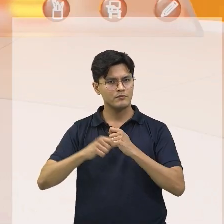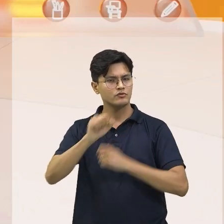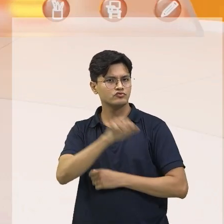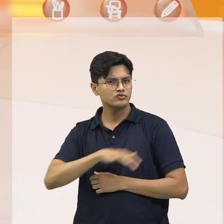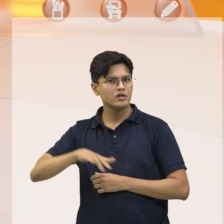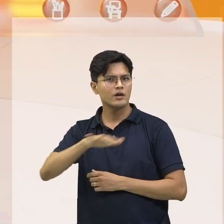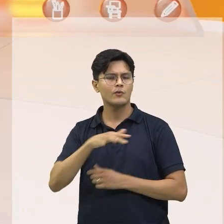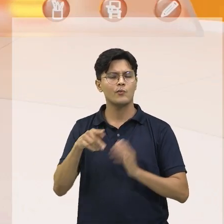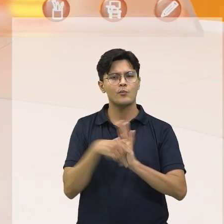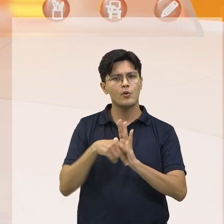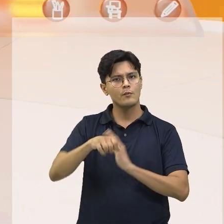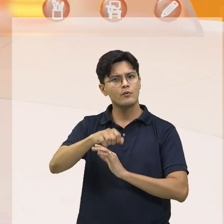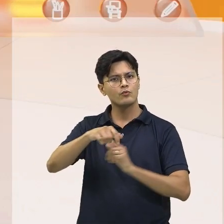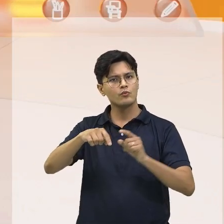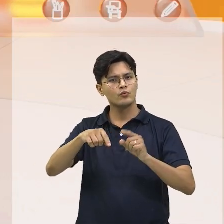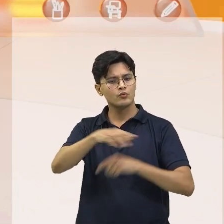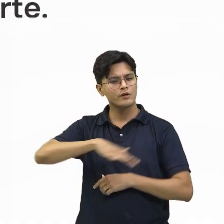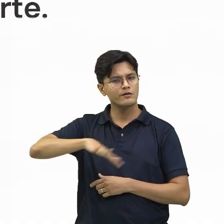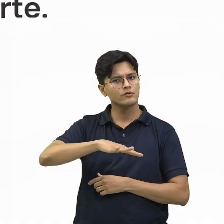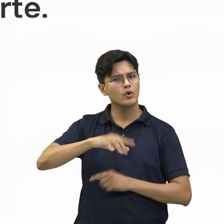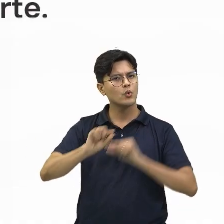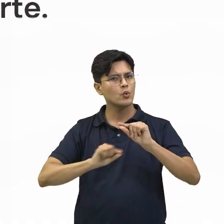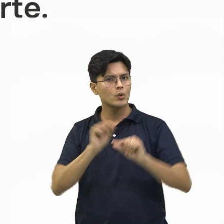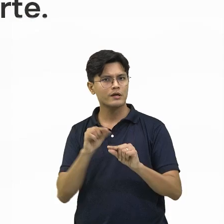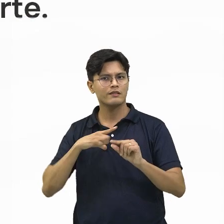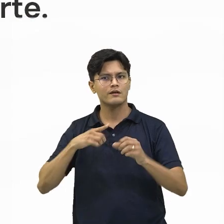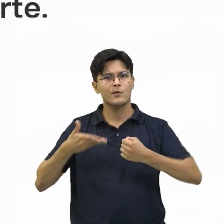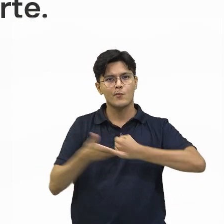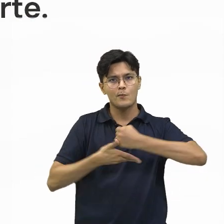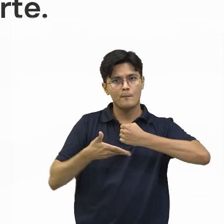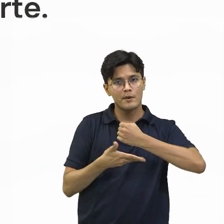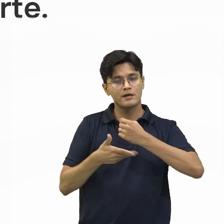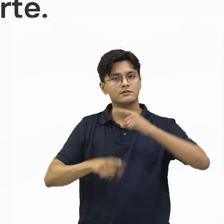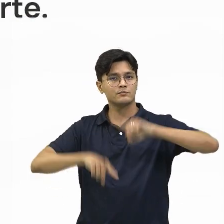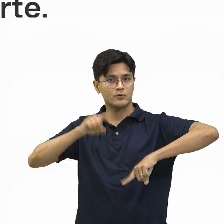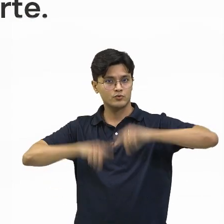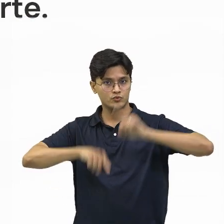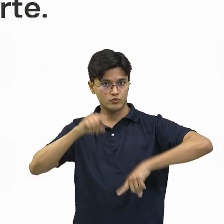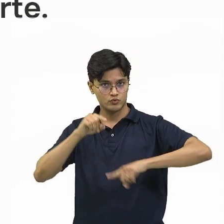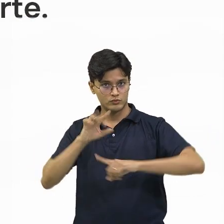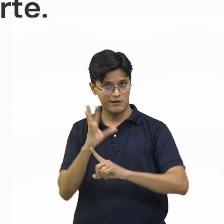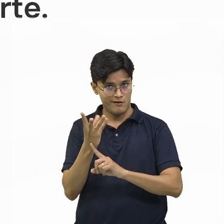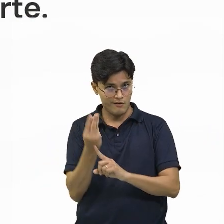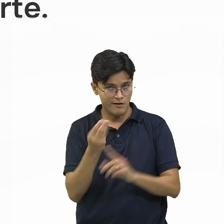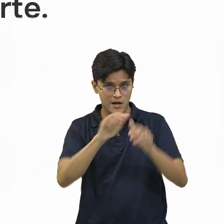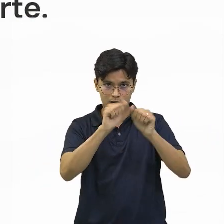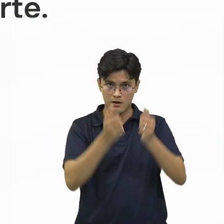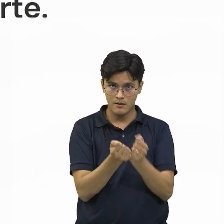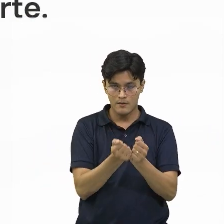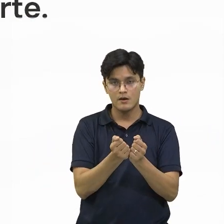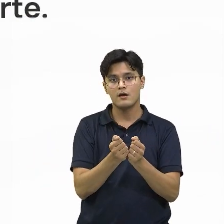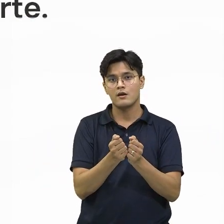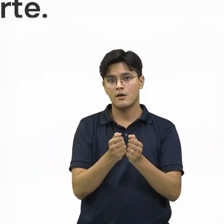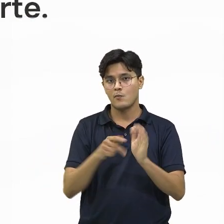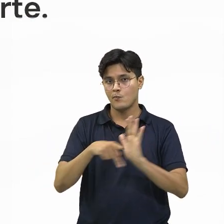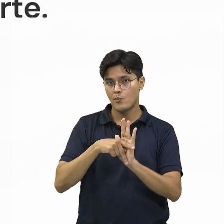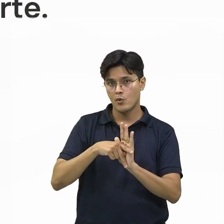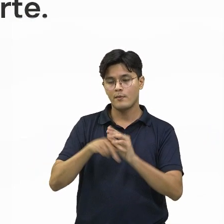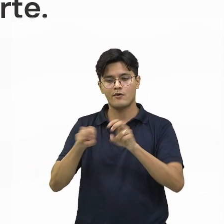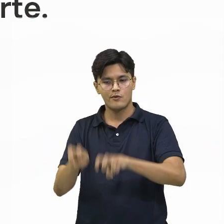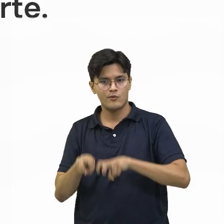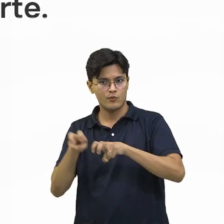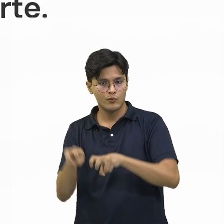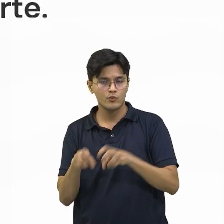desse território estava baseado em produtos artesanais, tá? Na agricultura e comércio, Eles faziam produtos